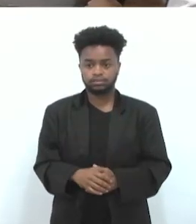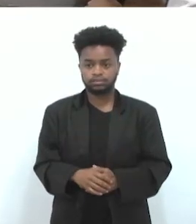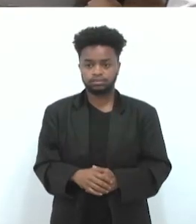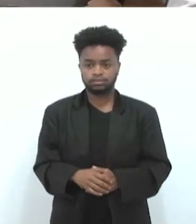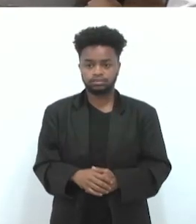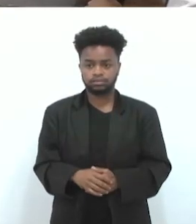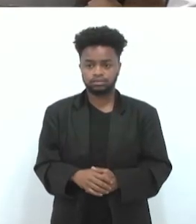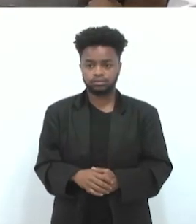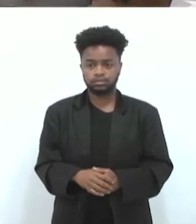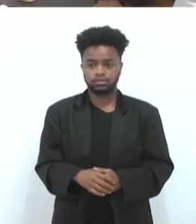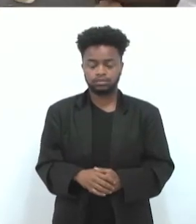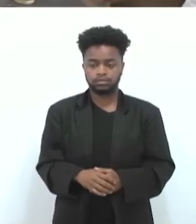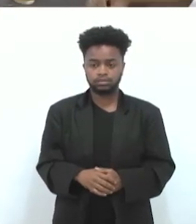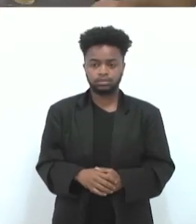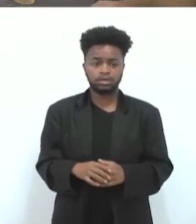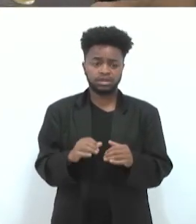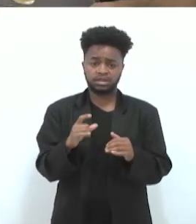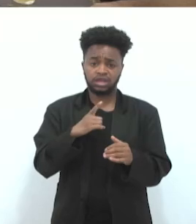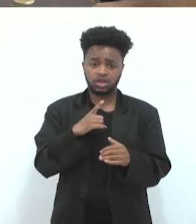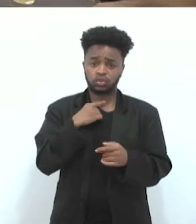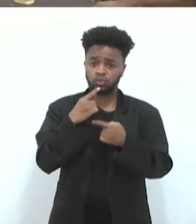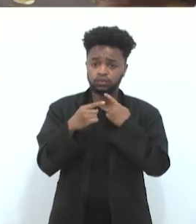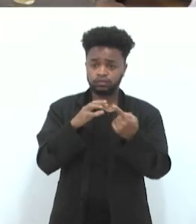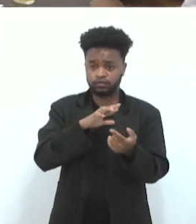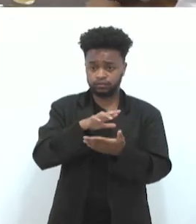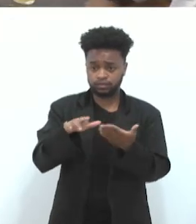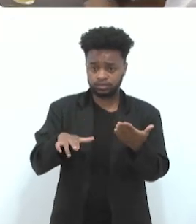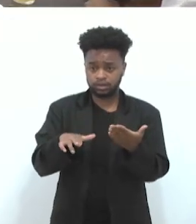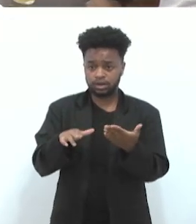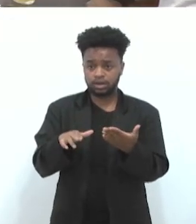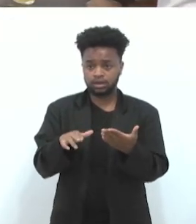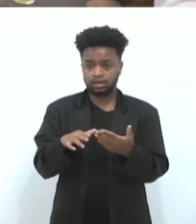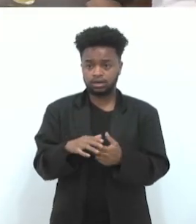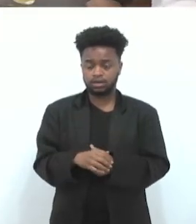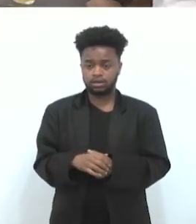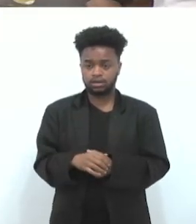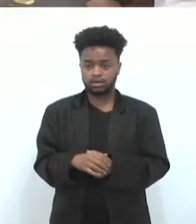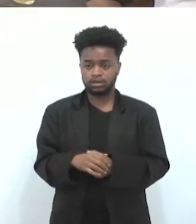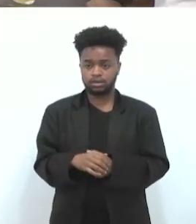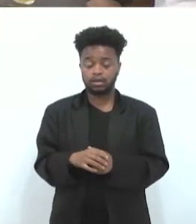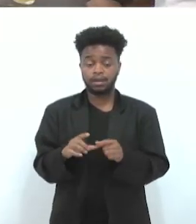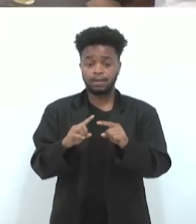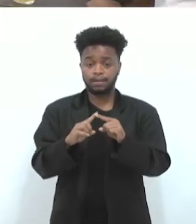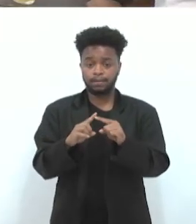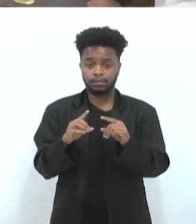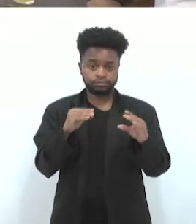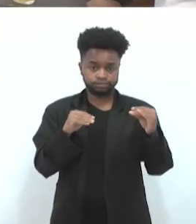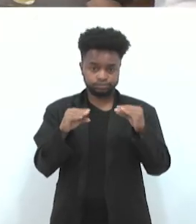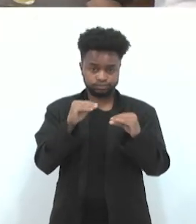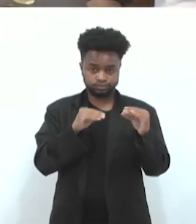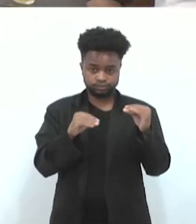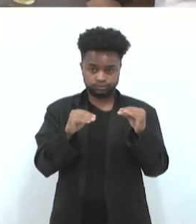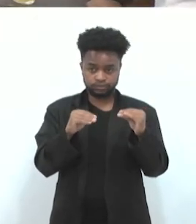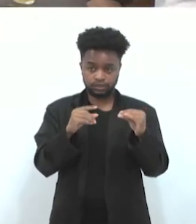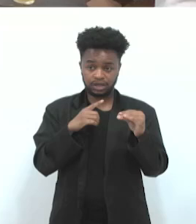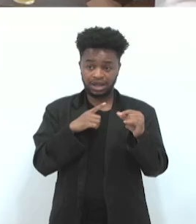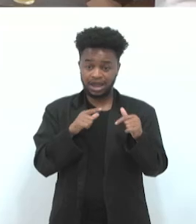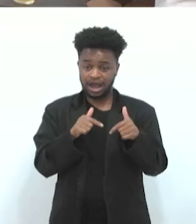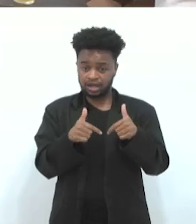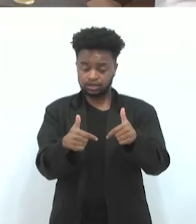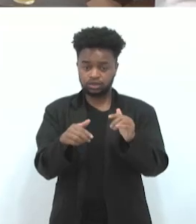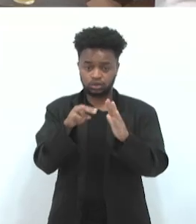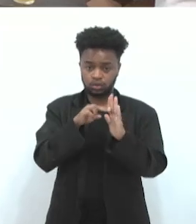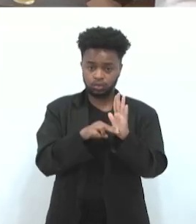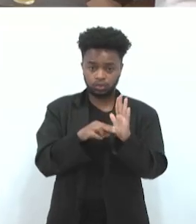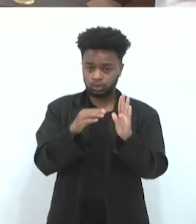mas inconstitucional. são várias as O que não dúvidas. pode um Pode procurador, eles fazerem da é forma um Mas procurador do existe um Estado detalhe. dizer, através de um ato normativo, que não é para